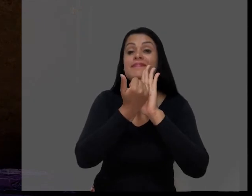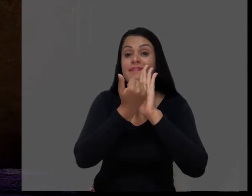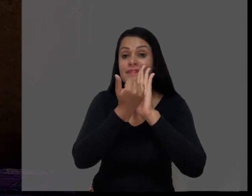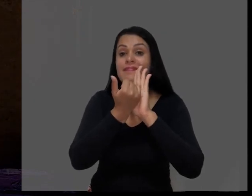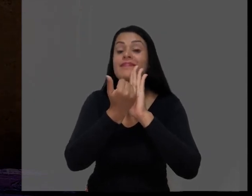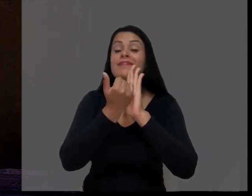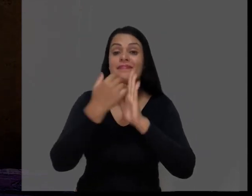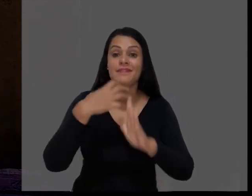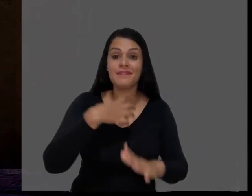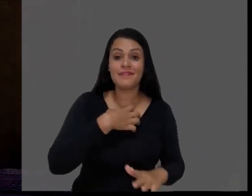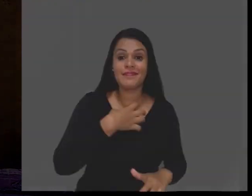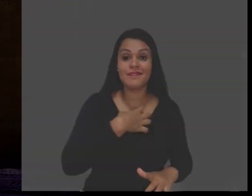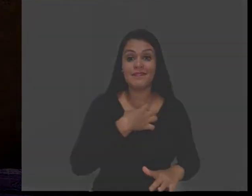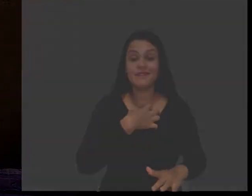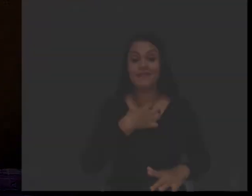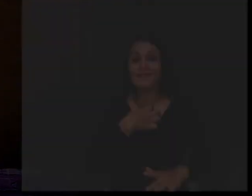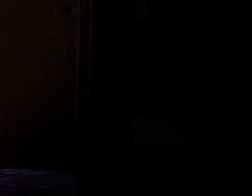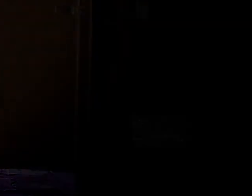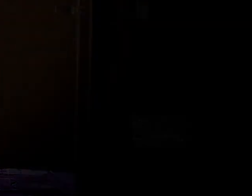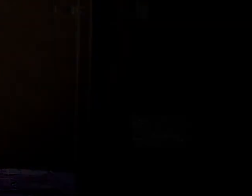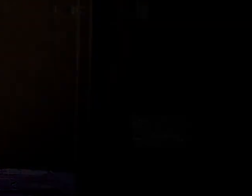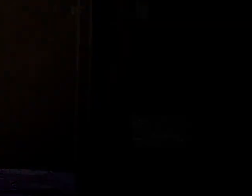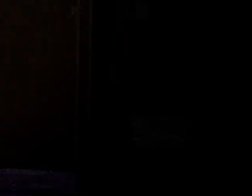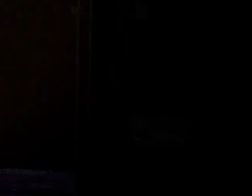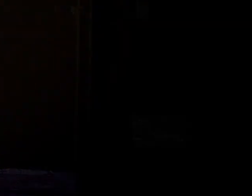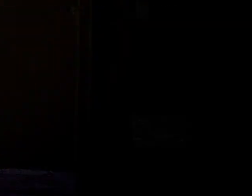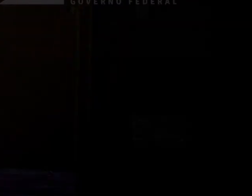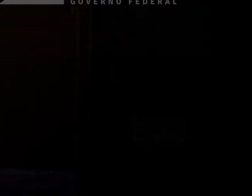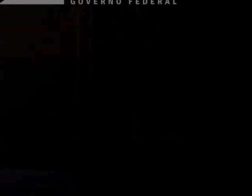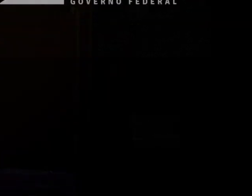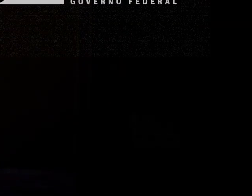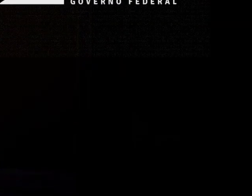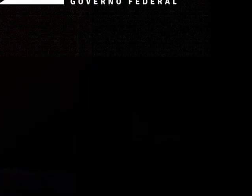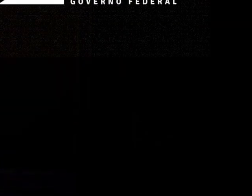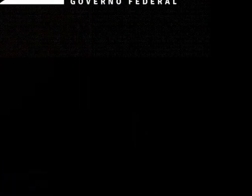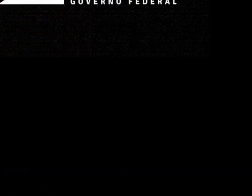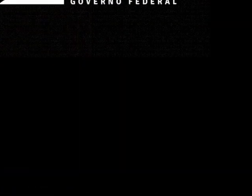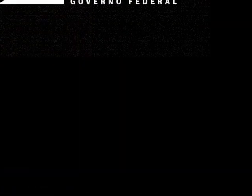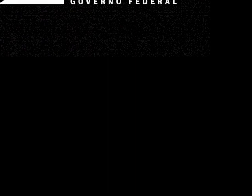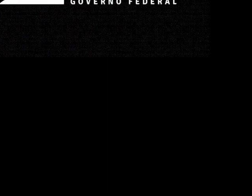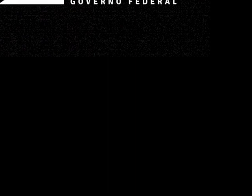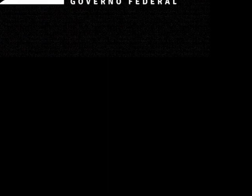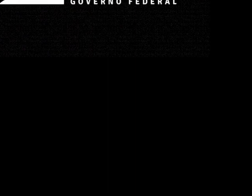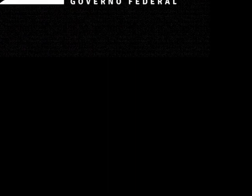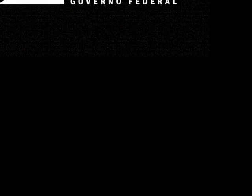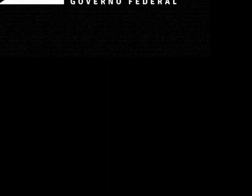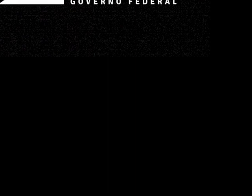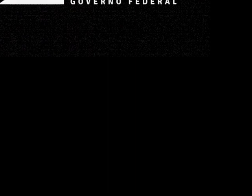Sete milhões, 716.405.